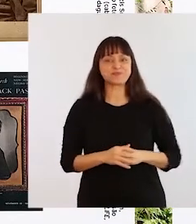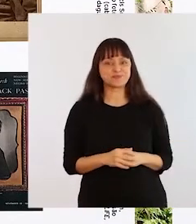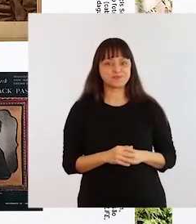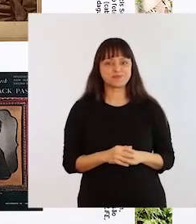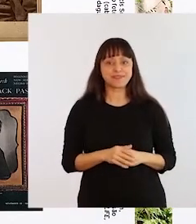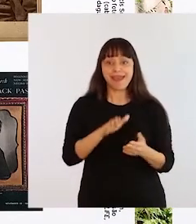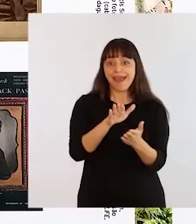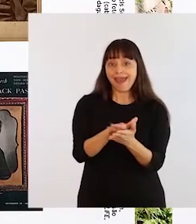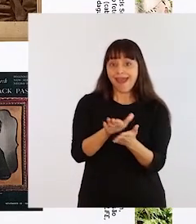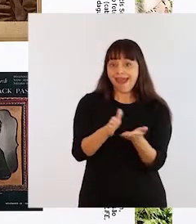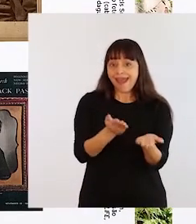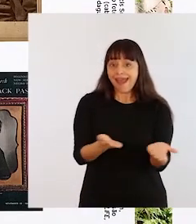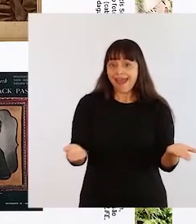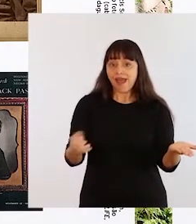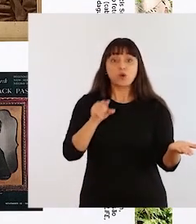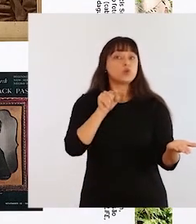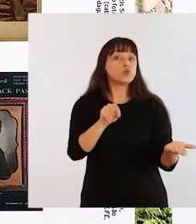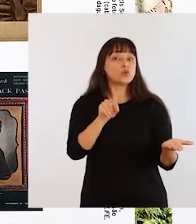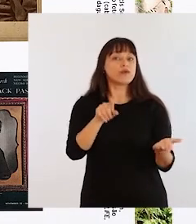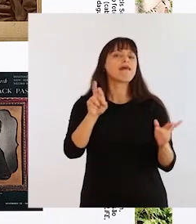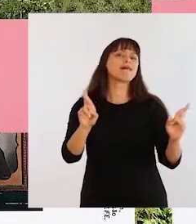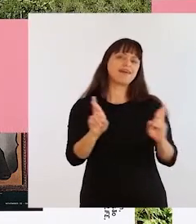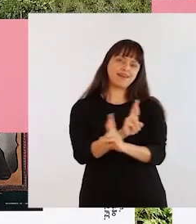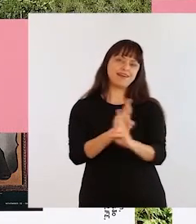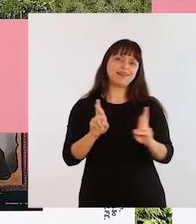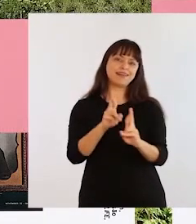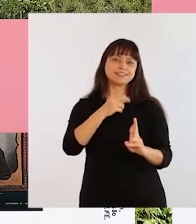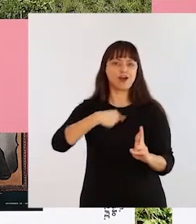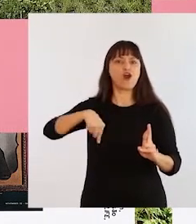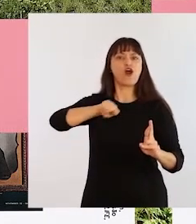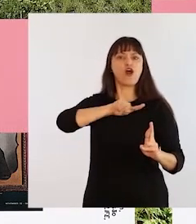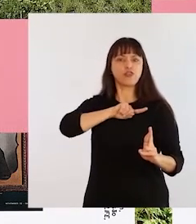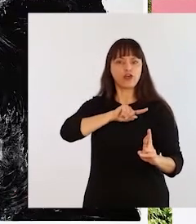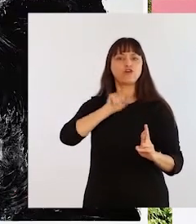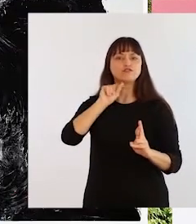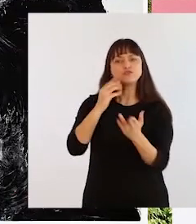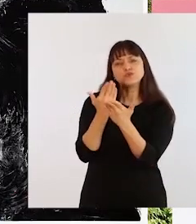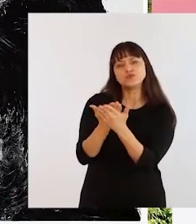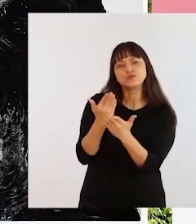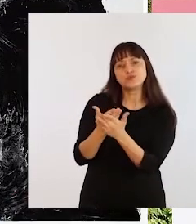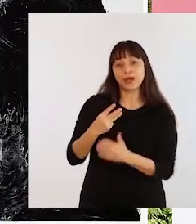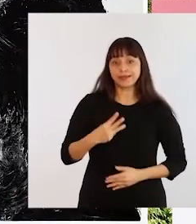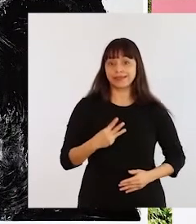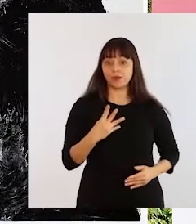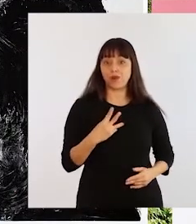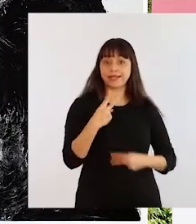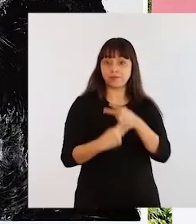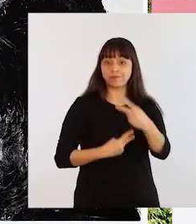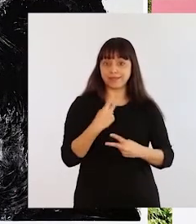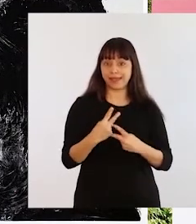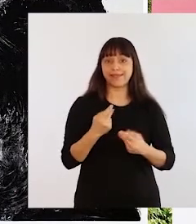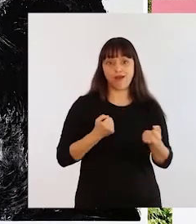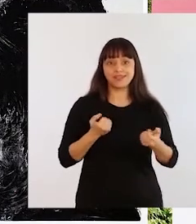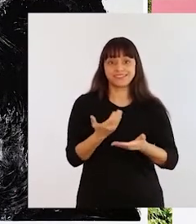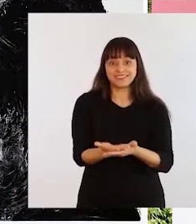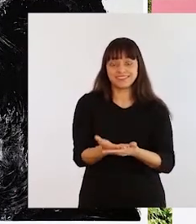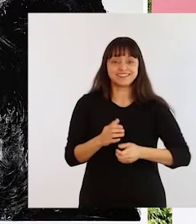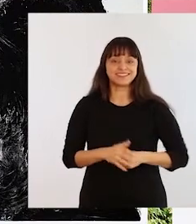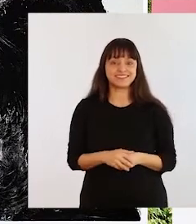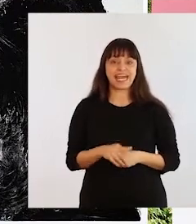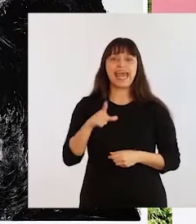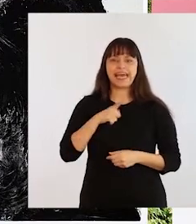com os enunciados da 34ª Bienal, ampliadas pela colaboração de diferentes agentes, formando um conjunto de